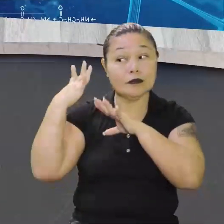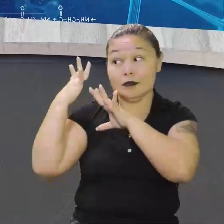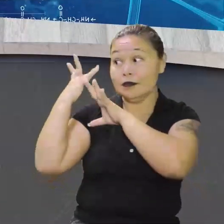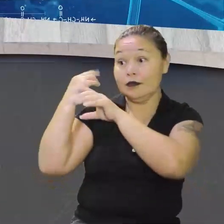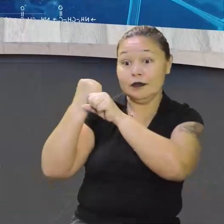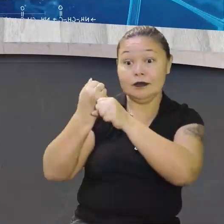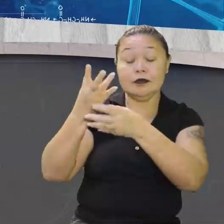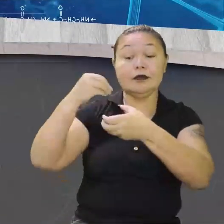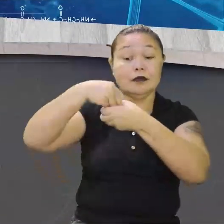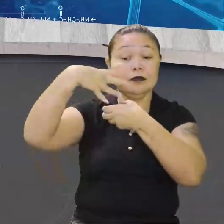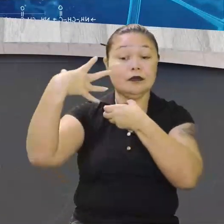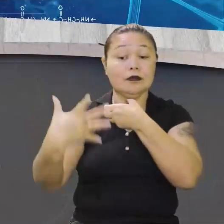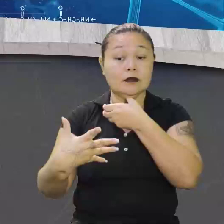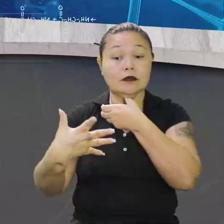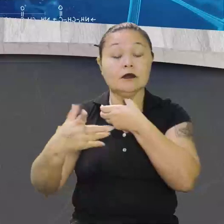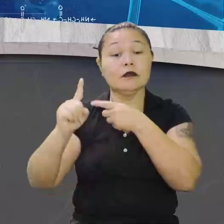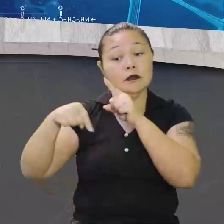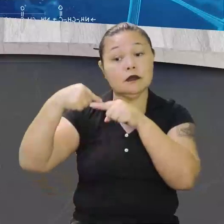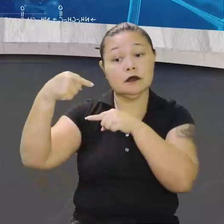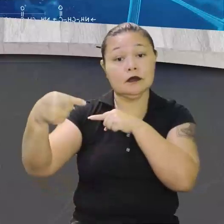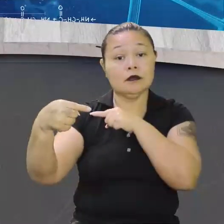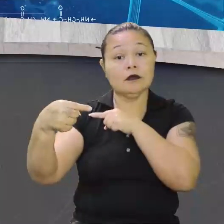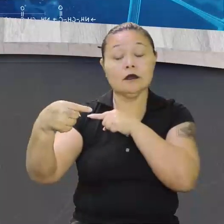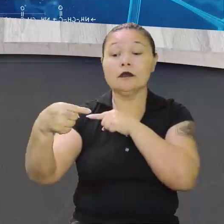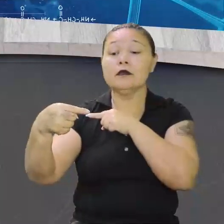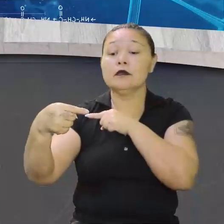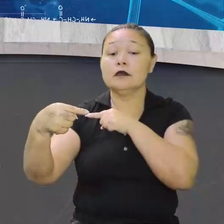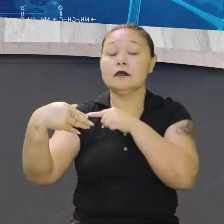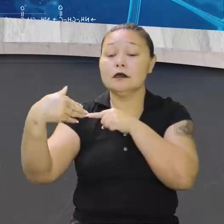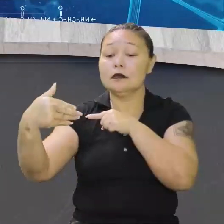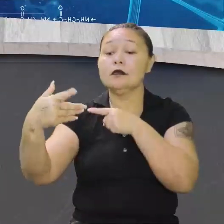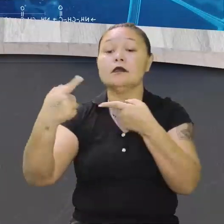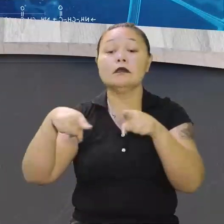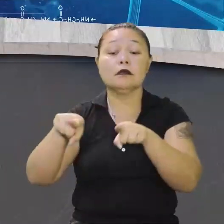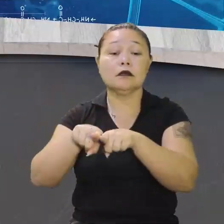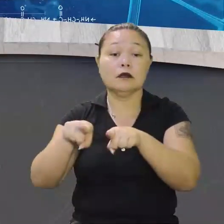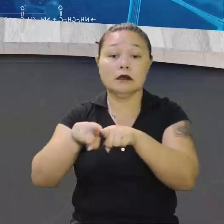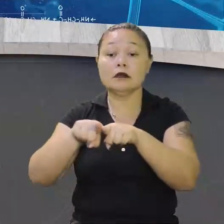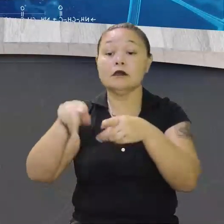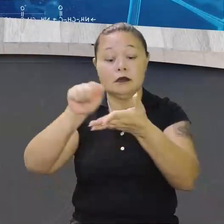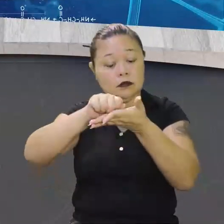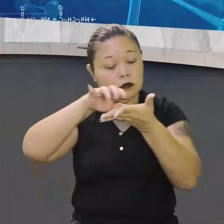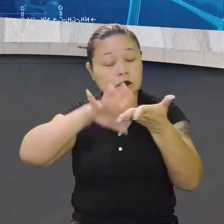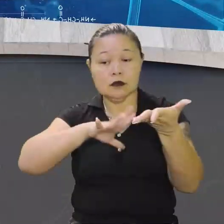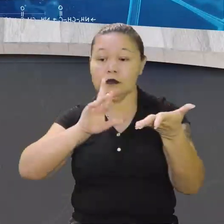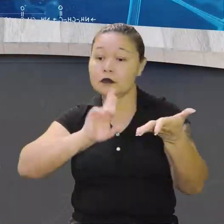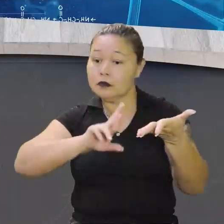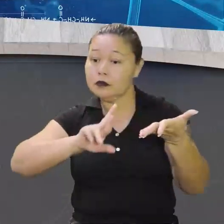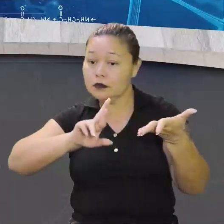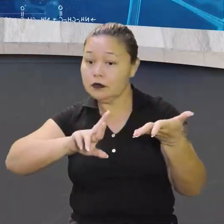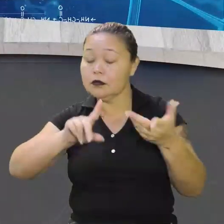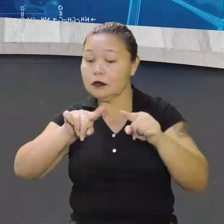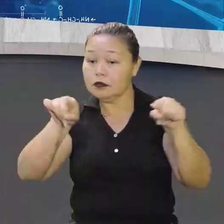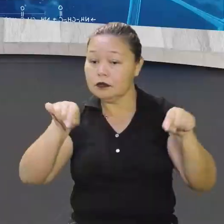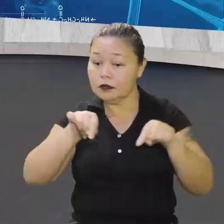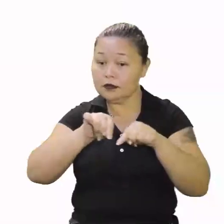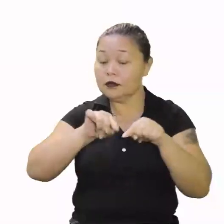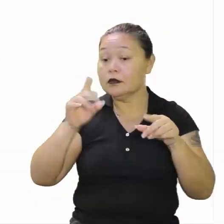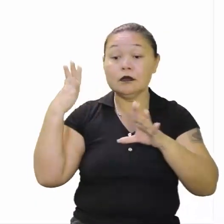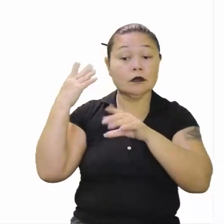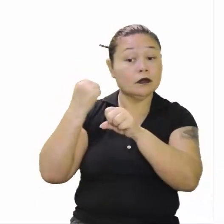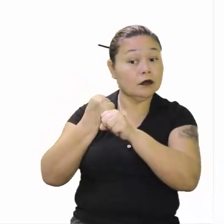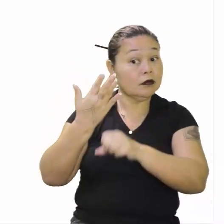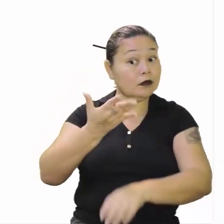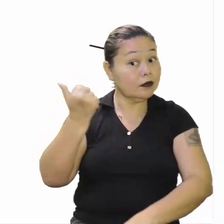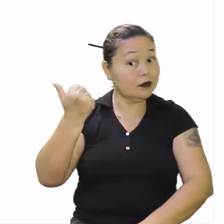de conteúdos, porque logo em seguida você vai também realizar uma atividade de sala, tá bom? Vamos aqui na revisão então